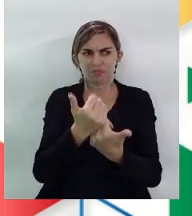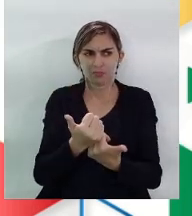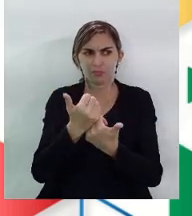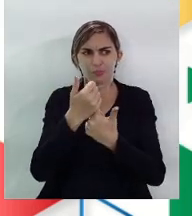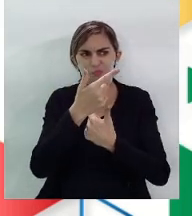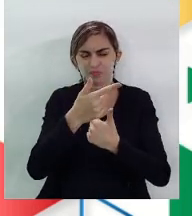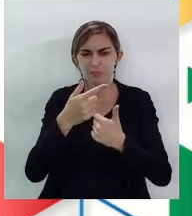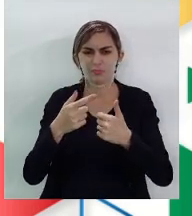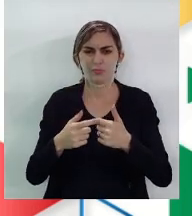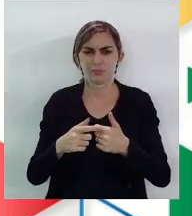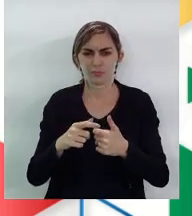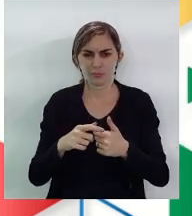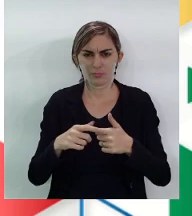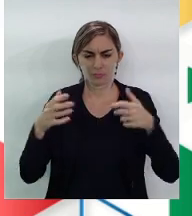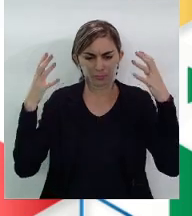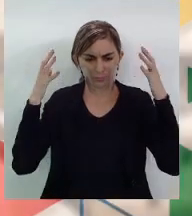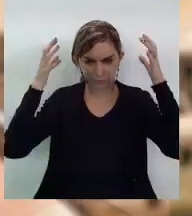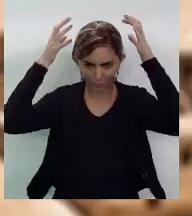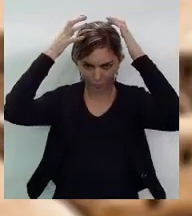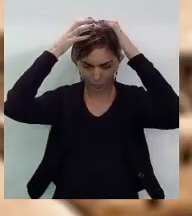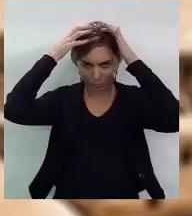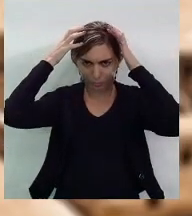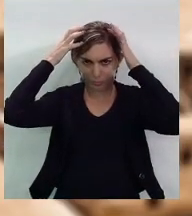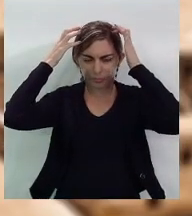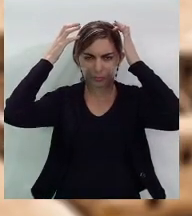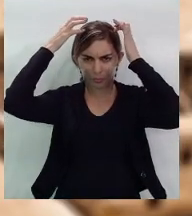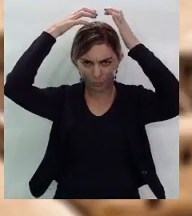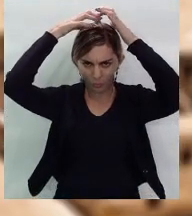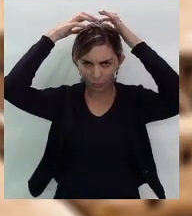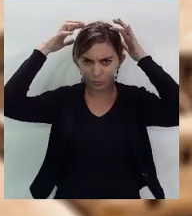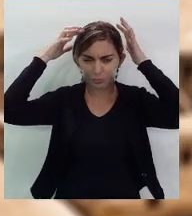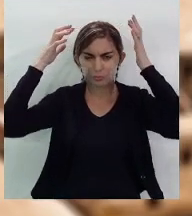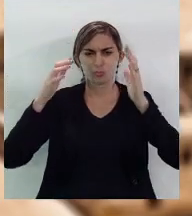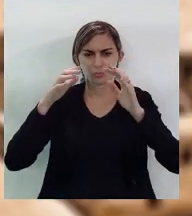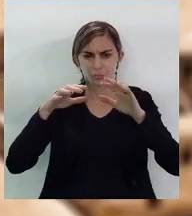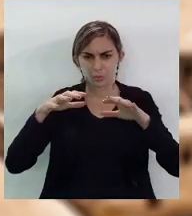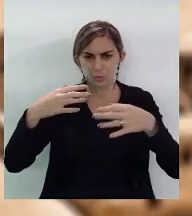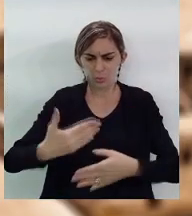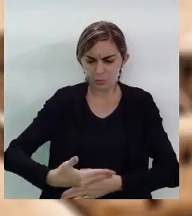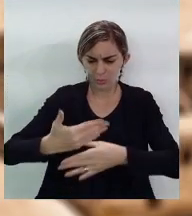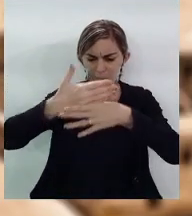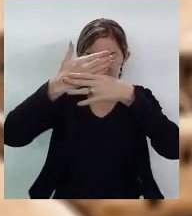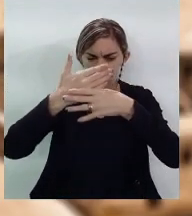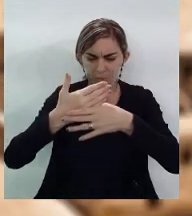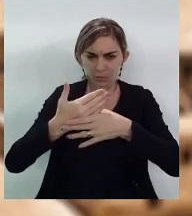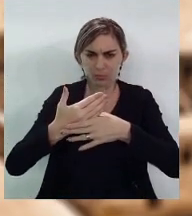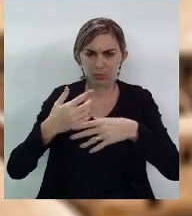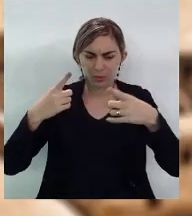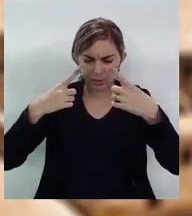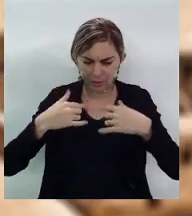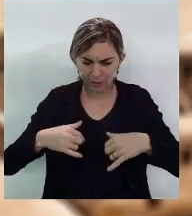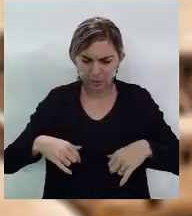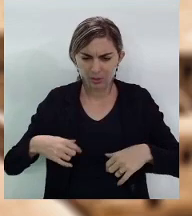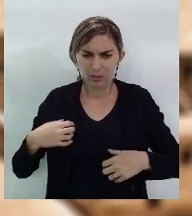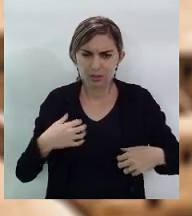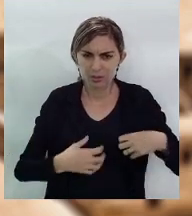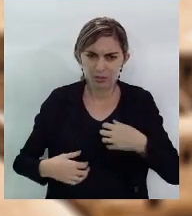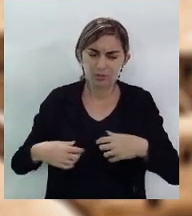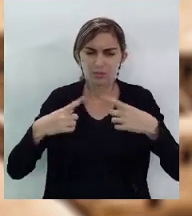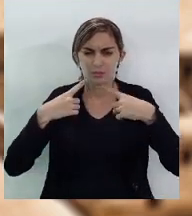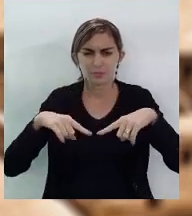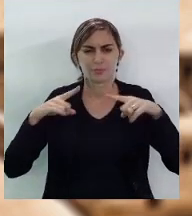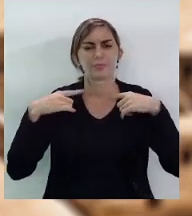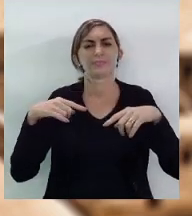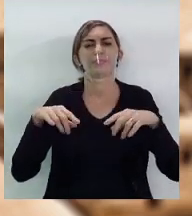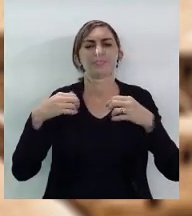Um judeu usando um kippá junto ao Muro das Lamentações. Então é importante conhecer. Vamos adiante.